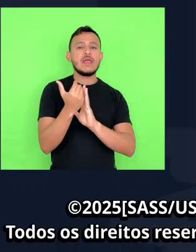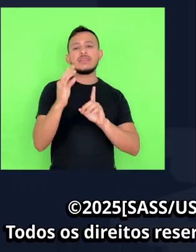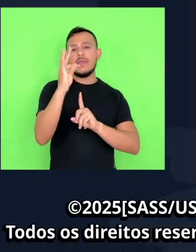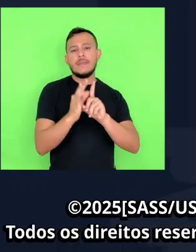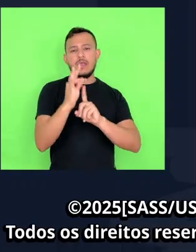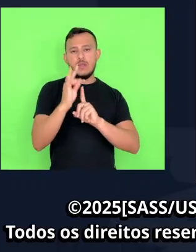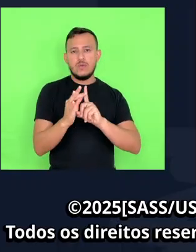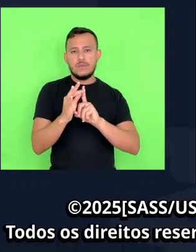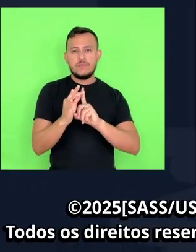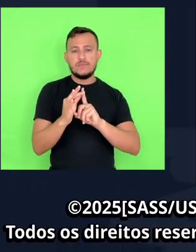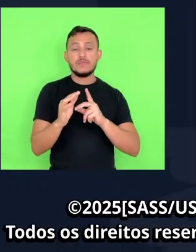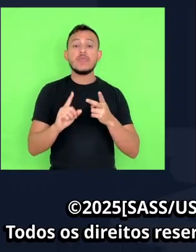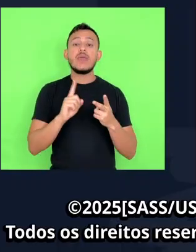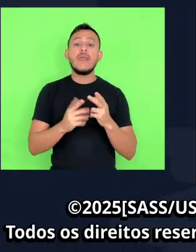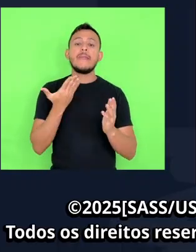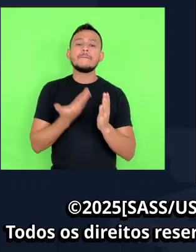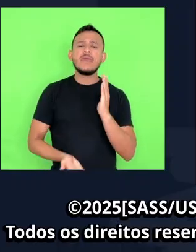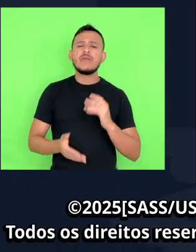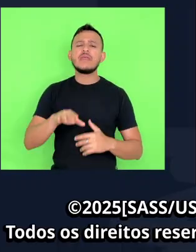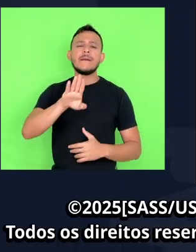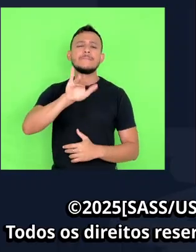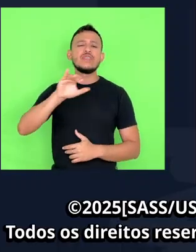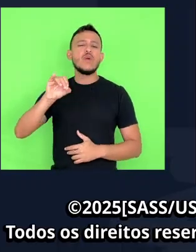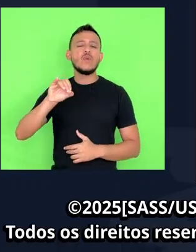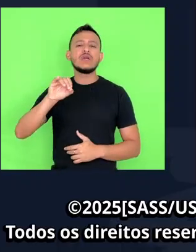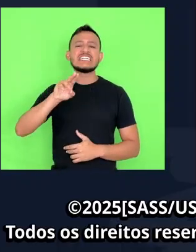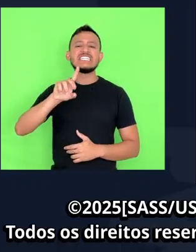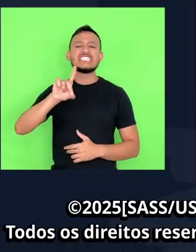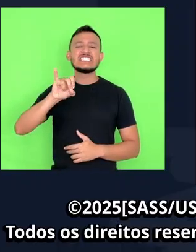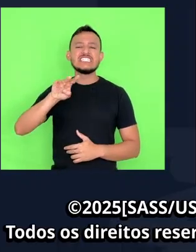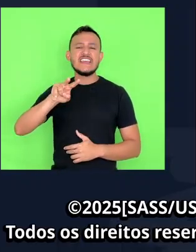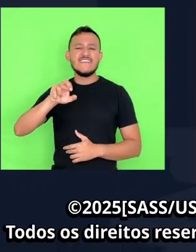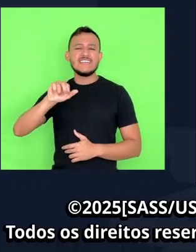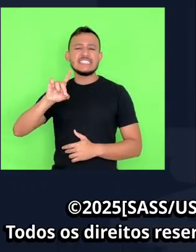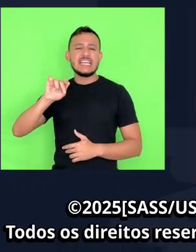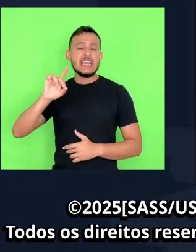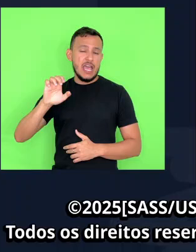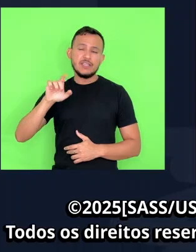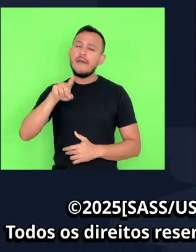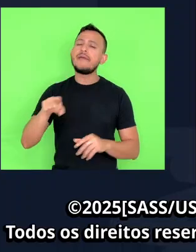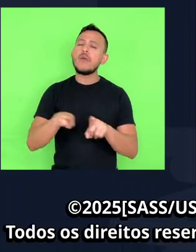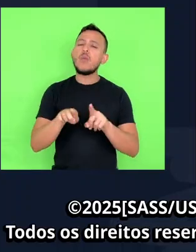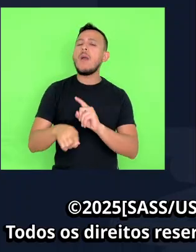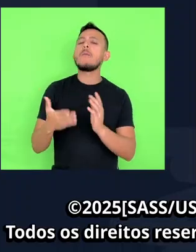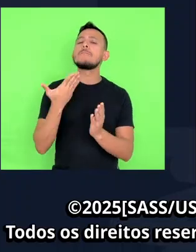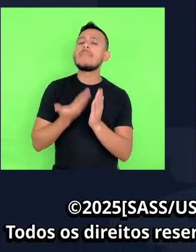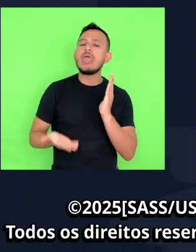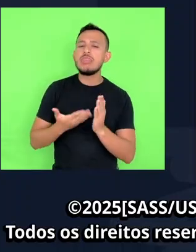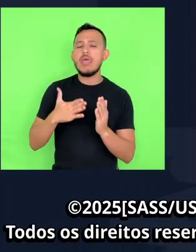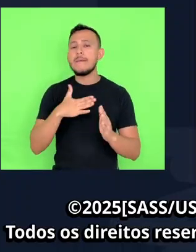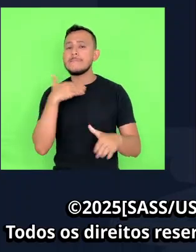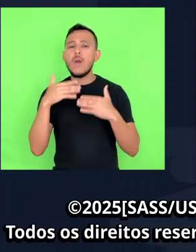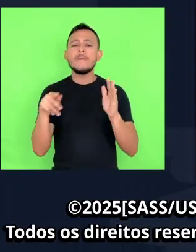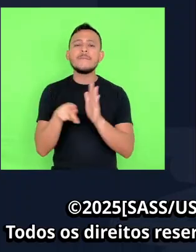temperatura. Perda de biodiversidade, perda de espécies que não